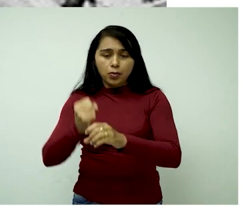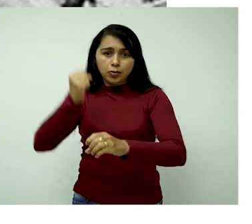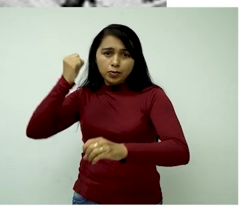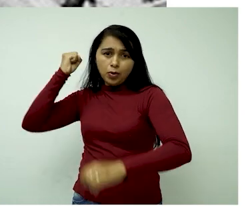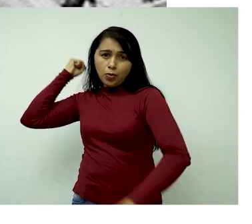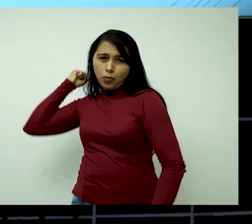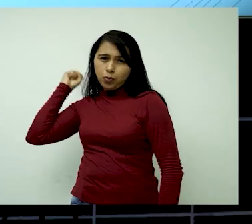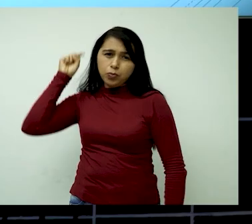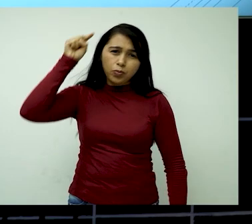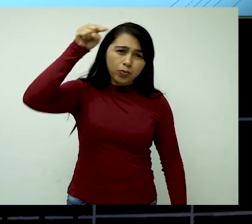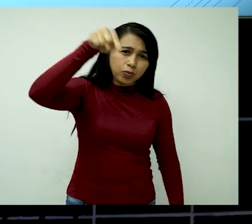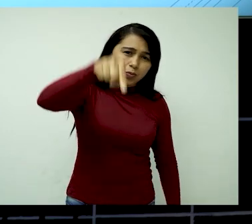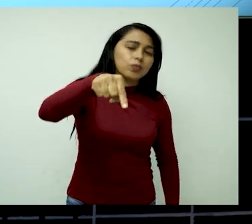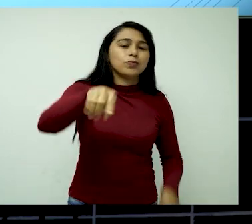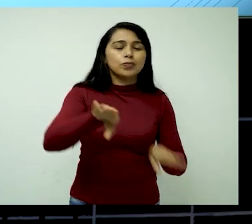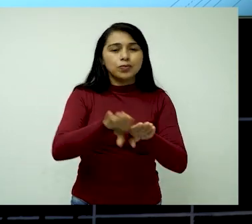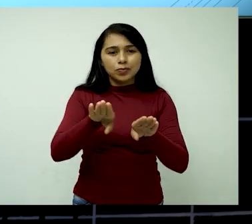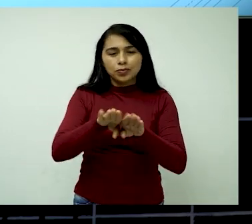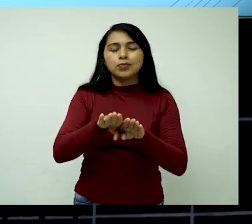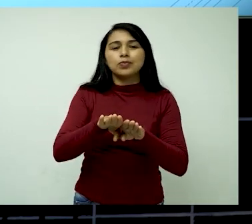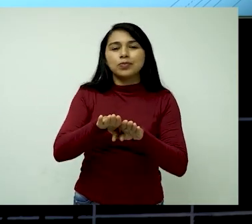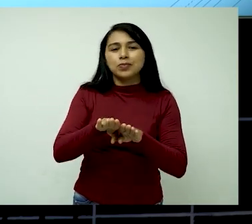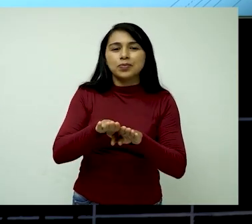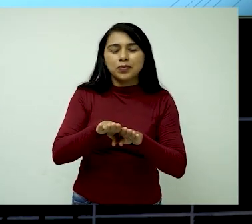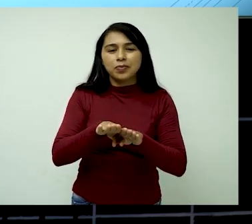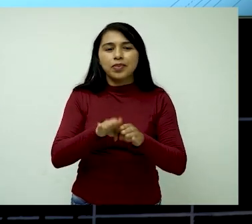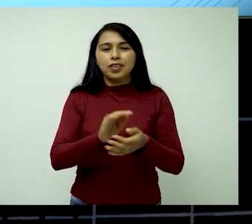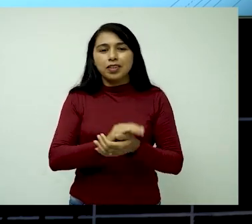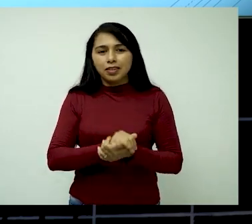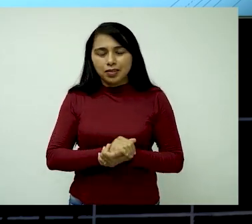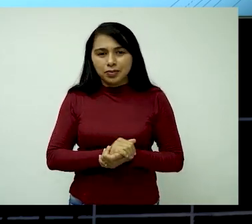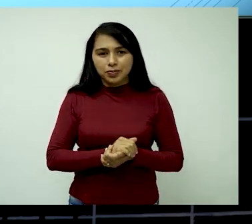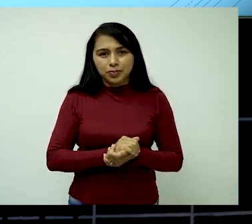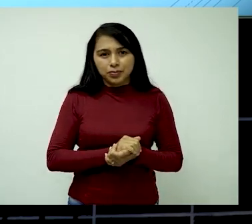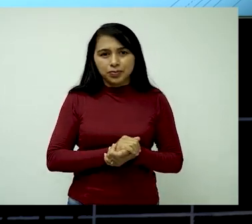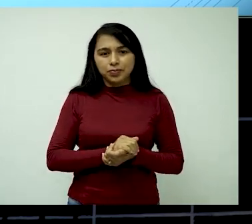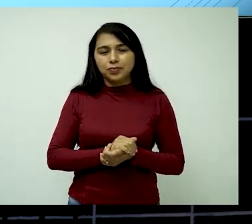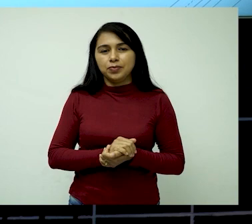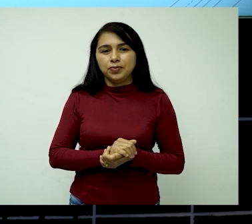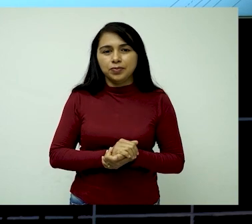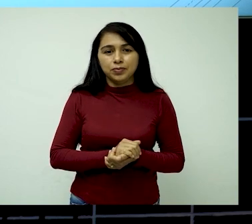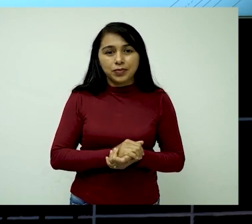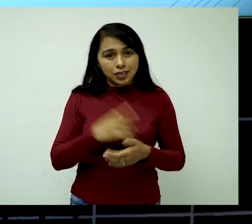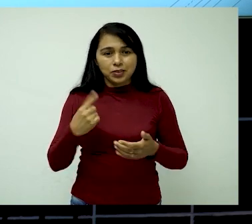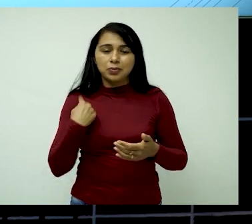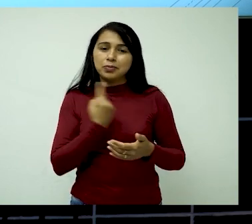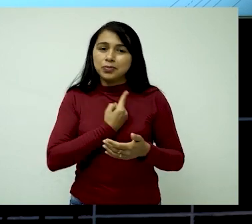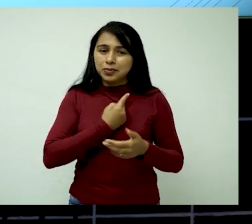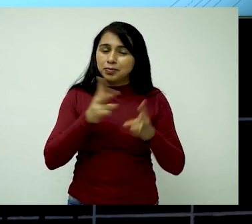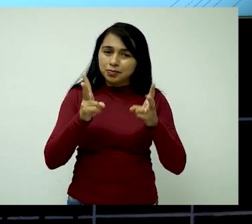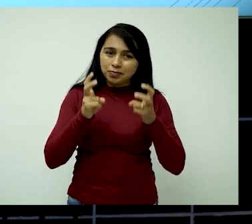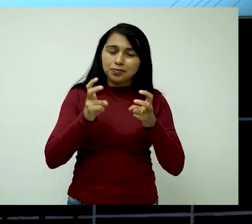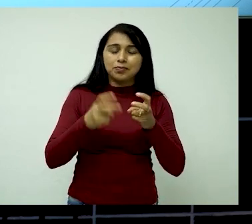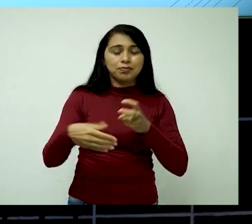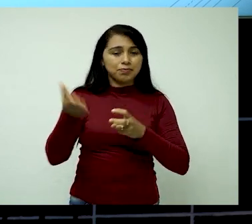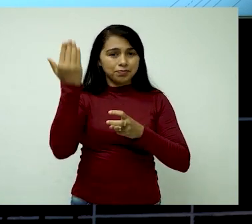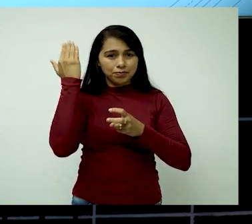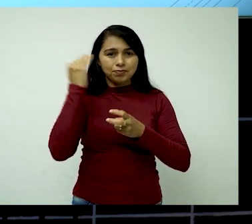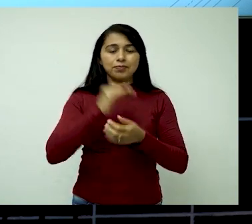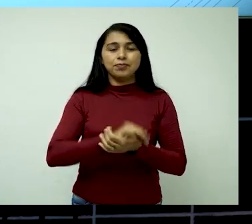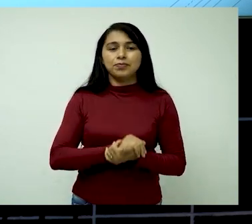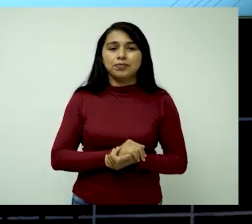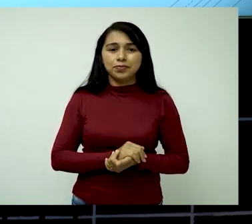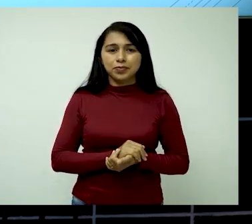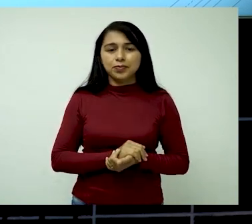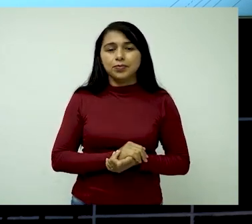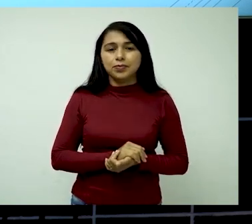arremessos, e aí, assim como a gente observou também no início da era primitiva,